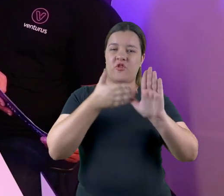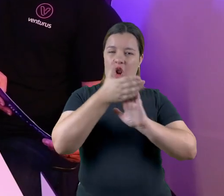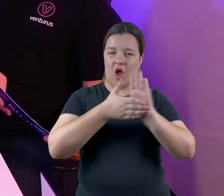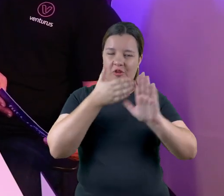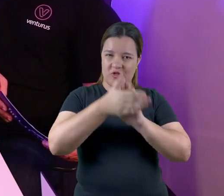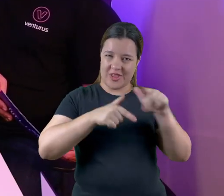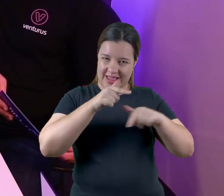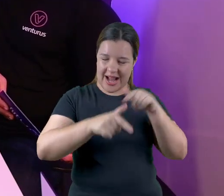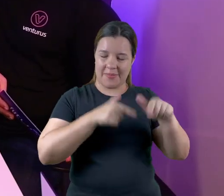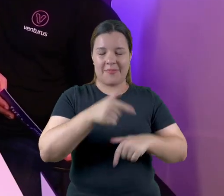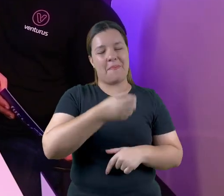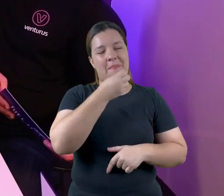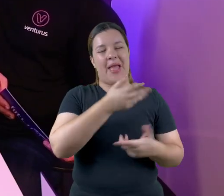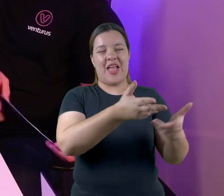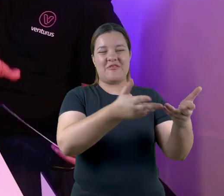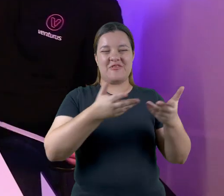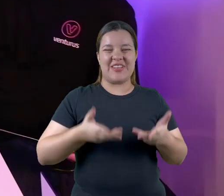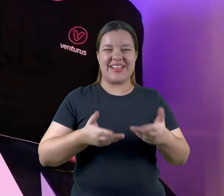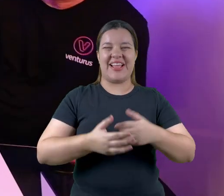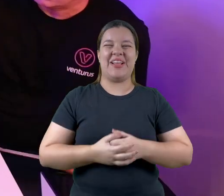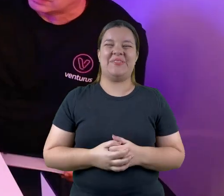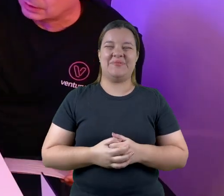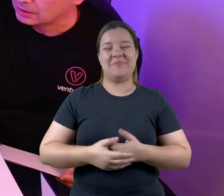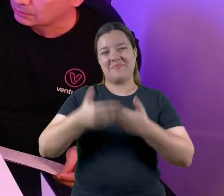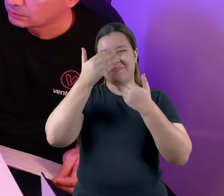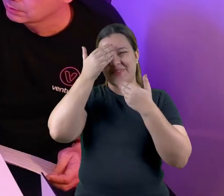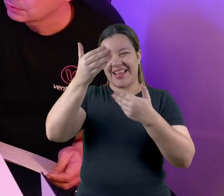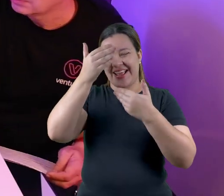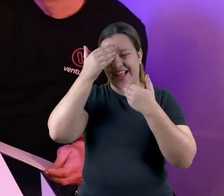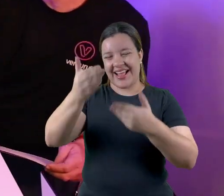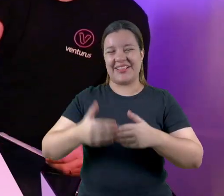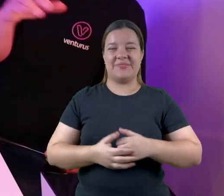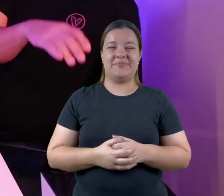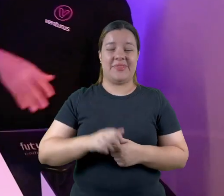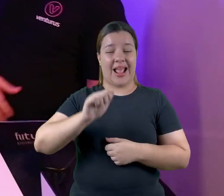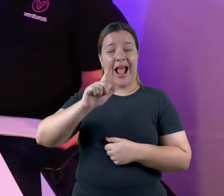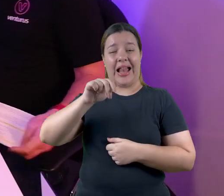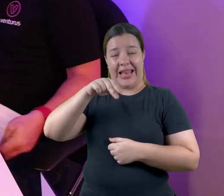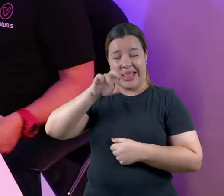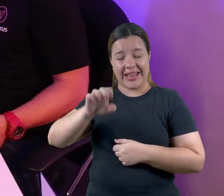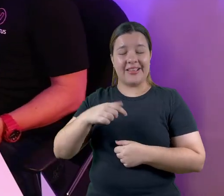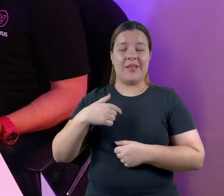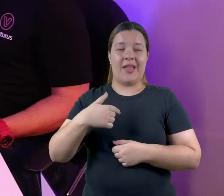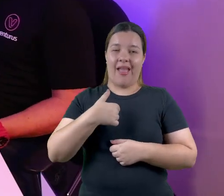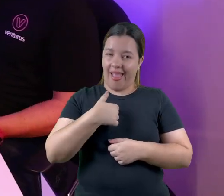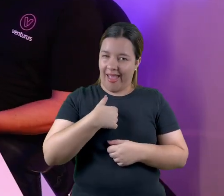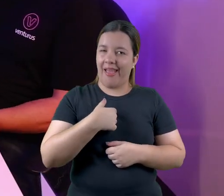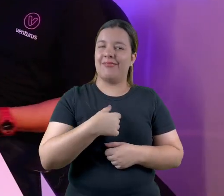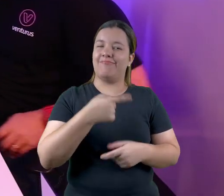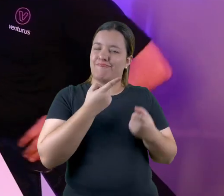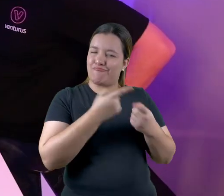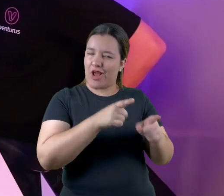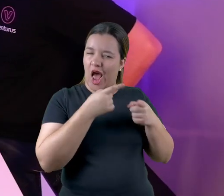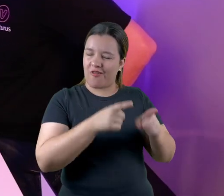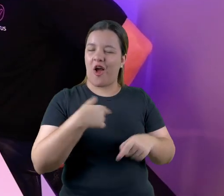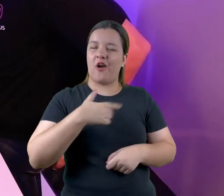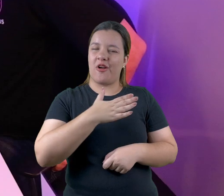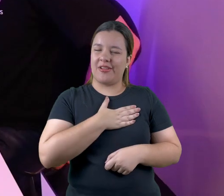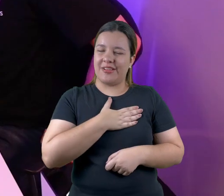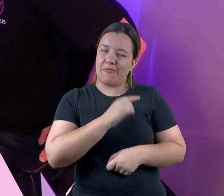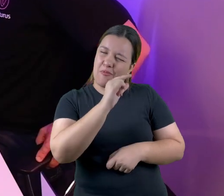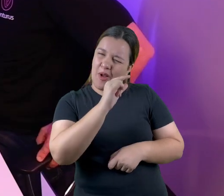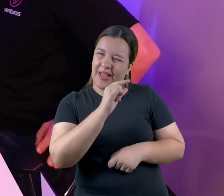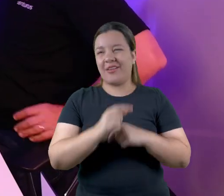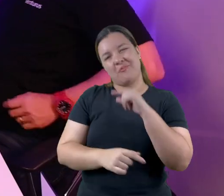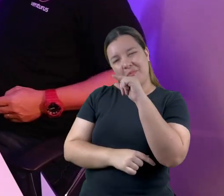Fronte Fronte muito bem bem-vinda bem-vinda aí viu Obrigada a Aline também eu gosto de pegar no pé dela né Um